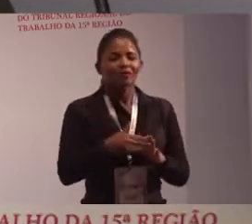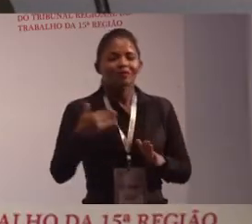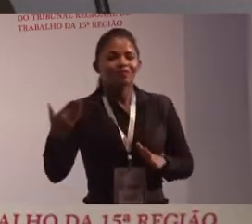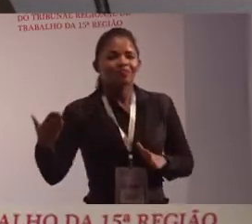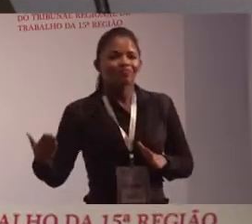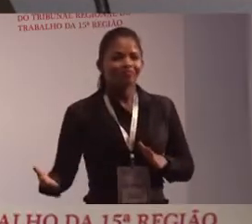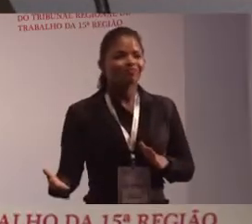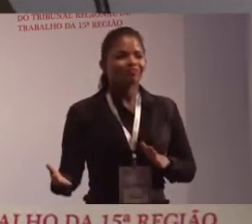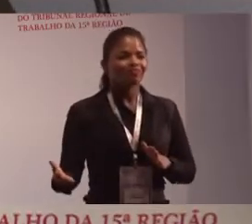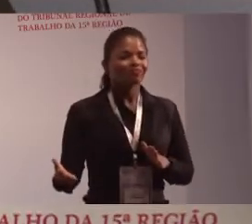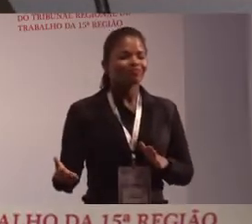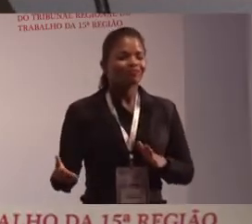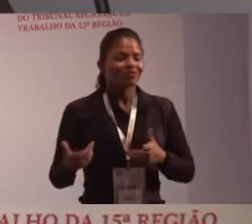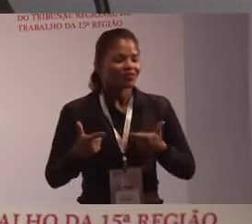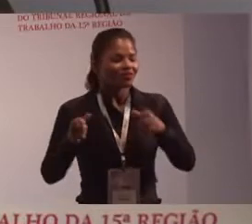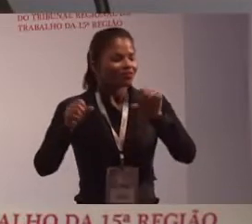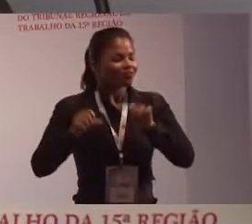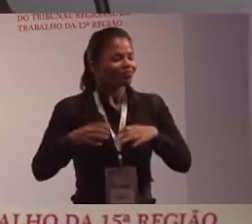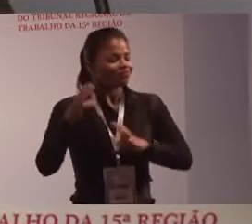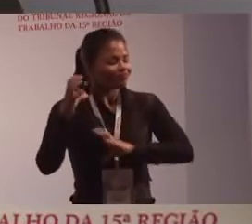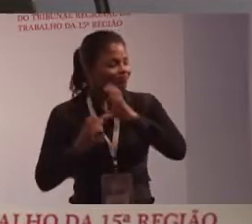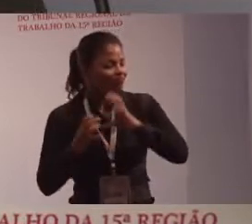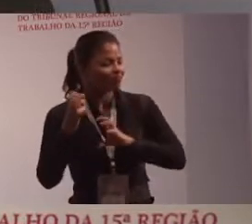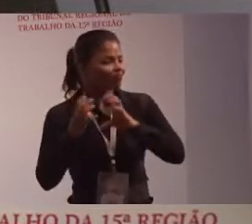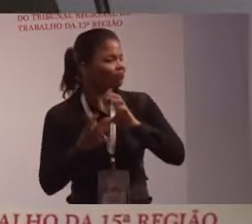outro, pode também criar mais conflitos, né?